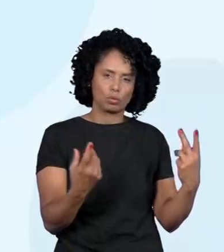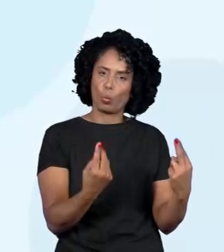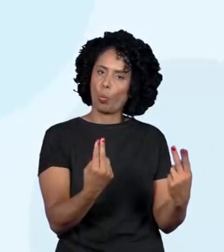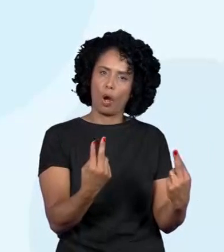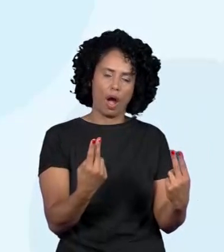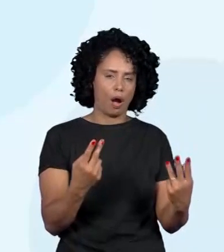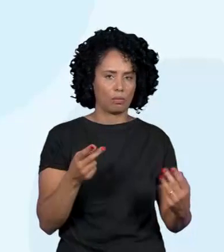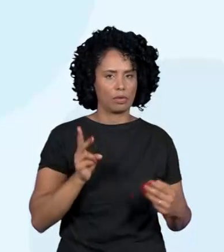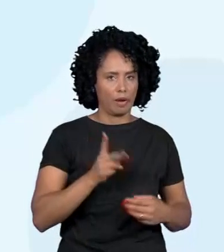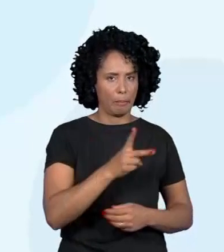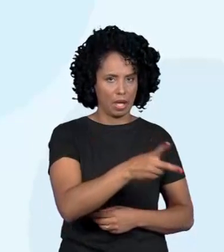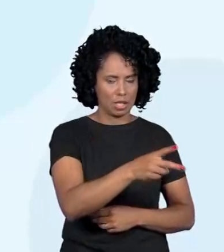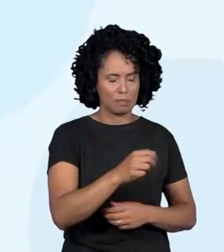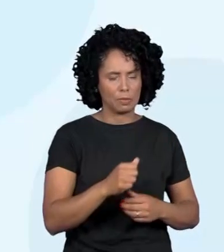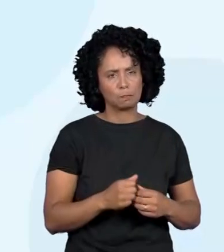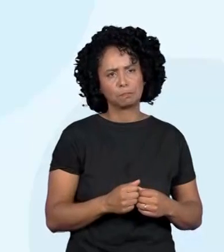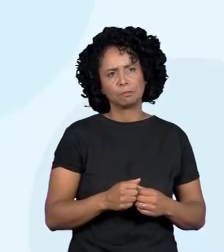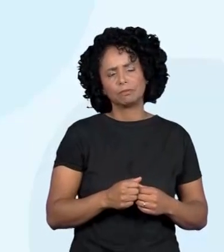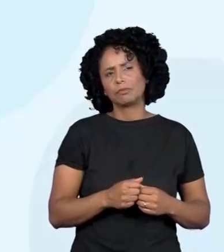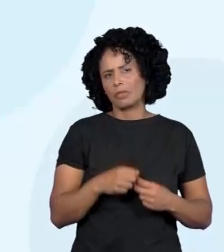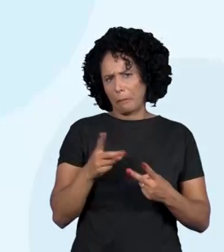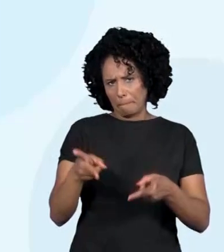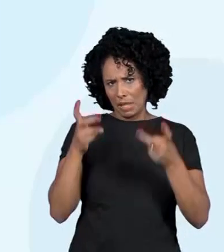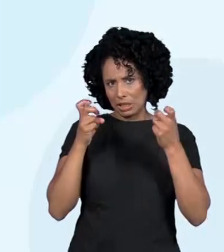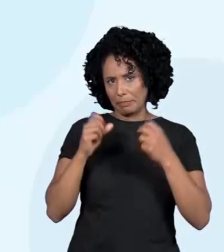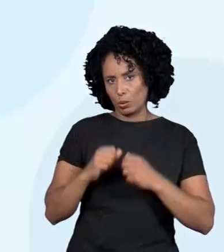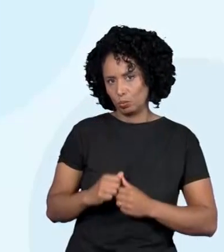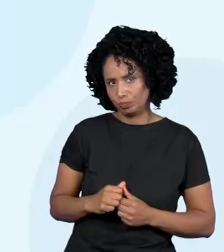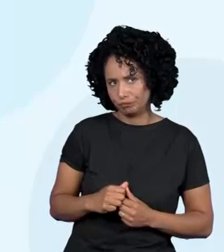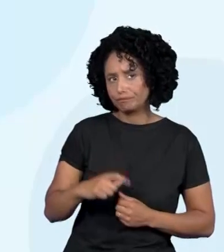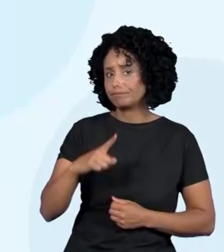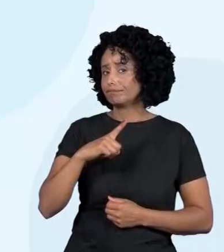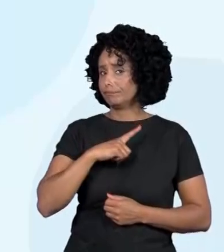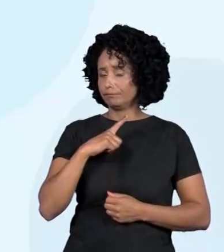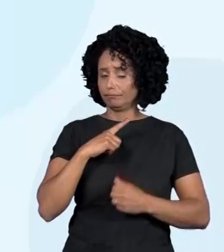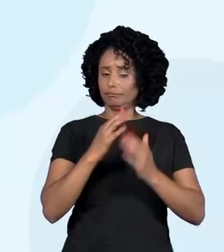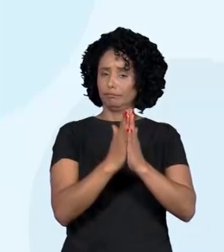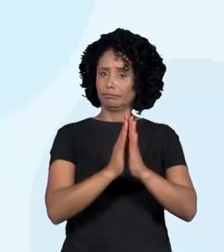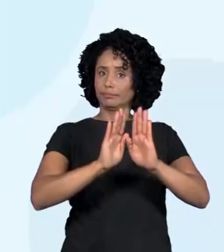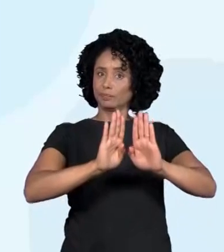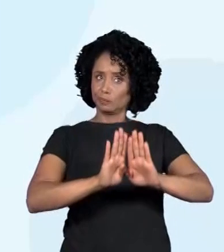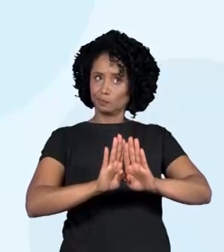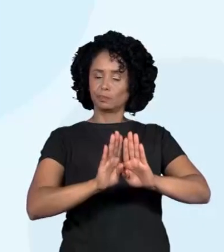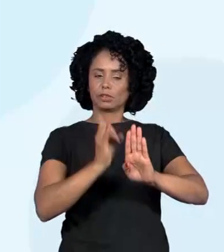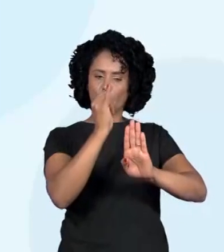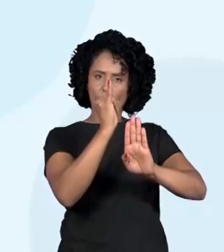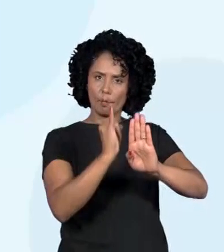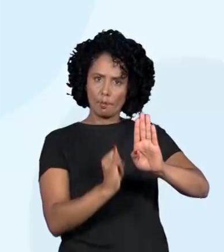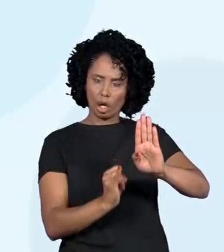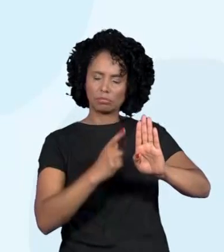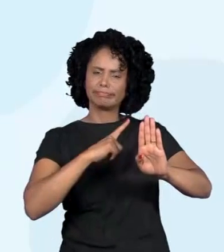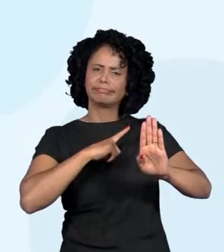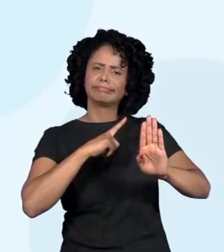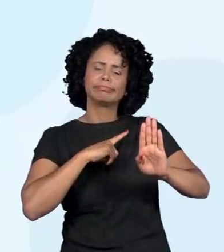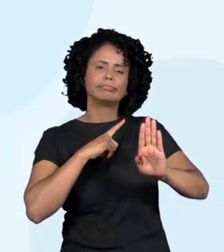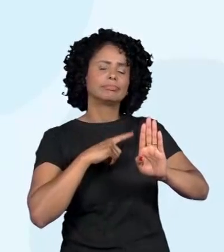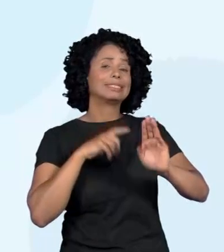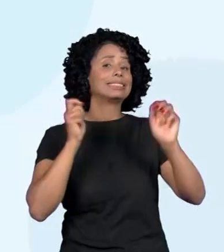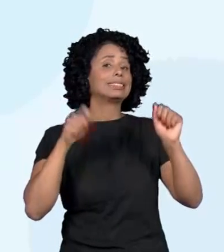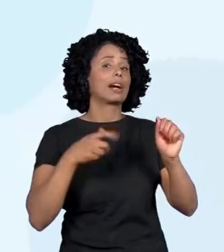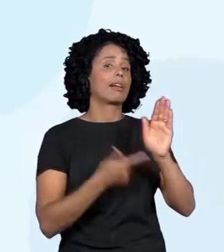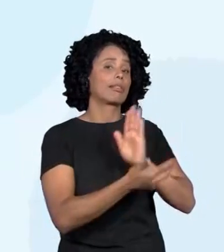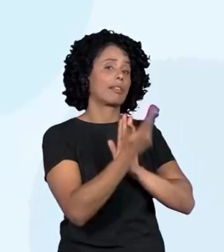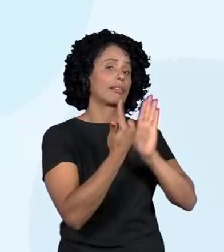vocês repararam que, além desse lugar aí, na vertical, dá para a gente desenhar